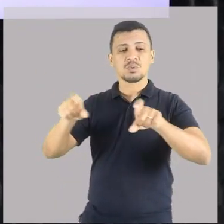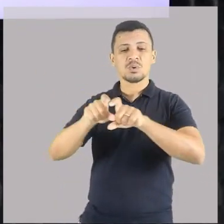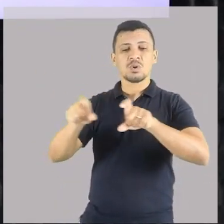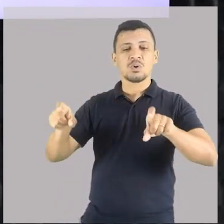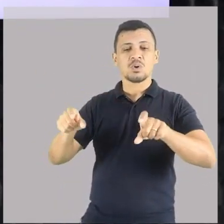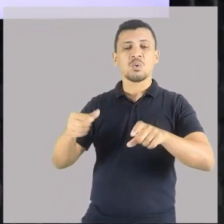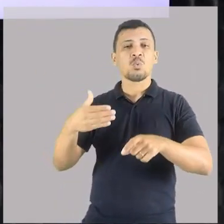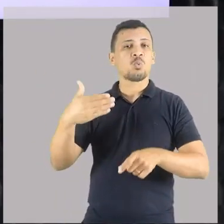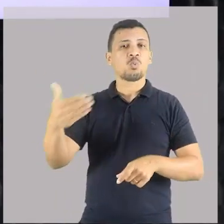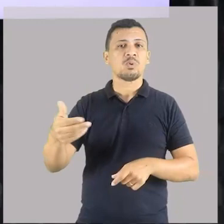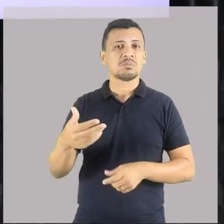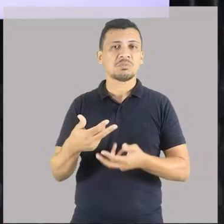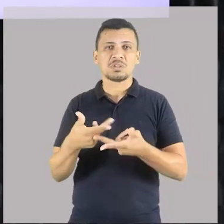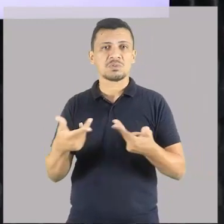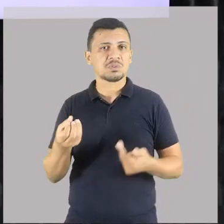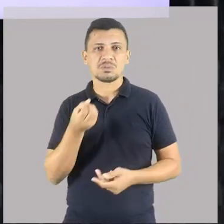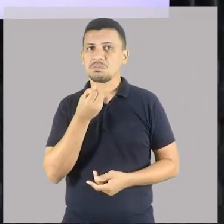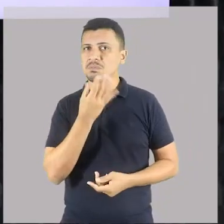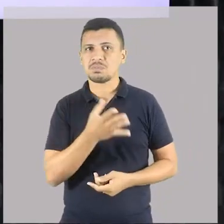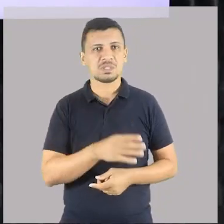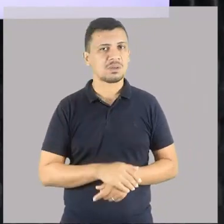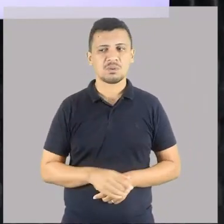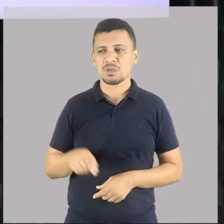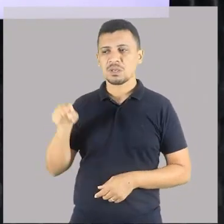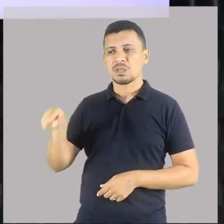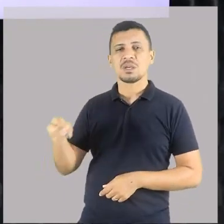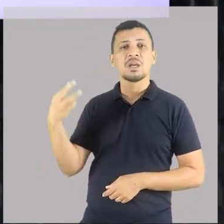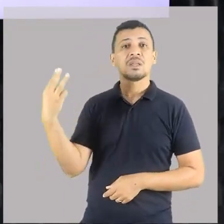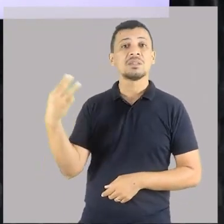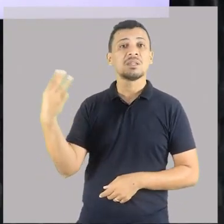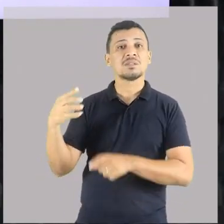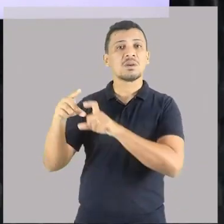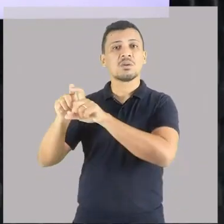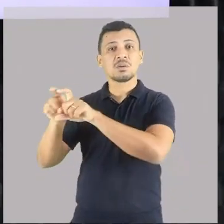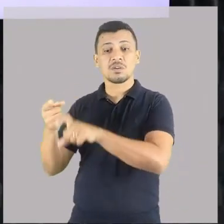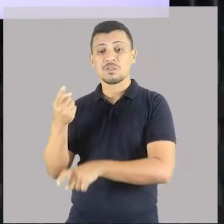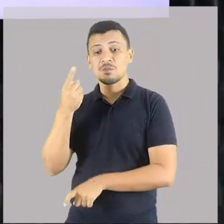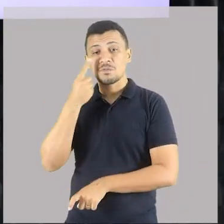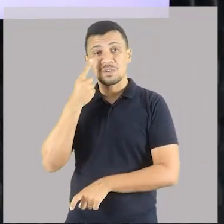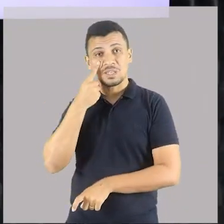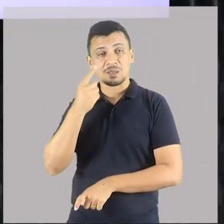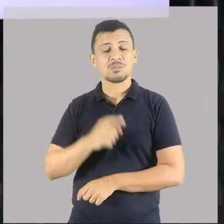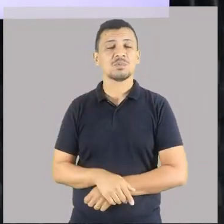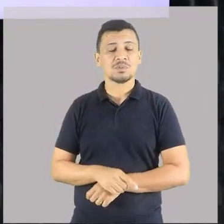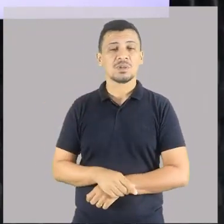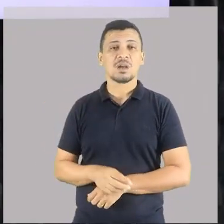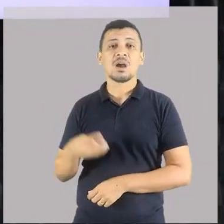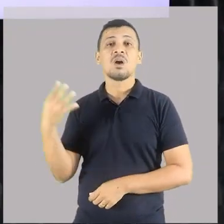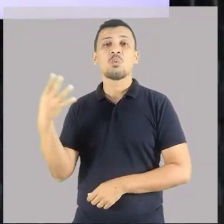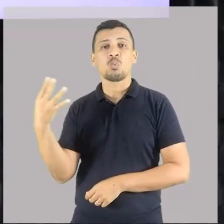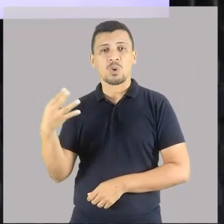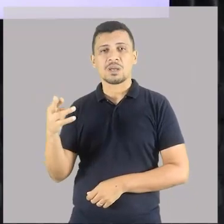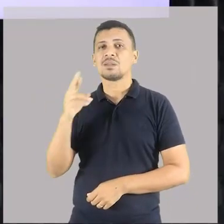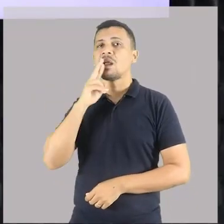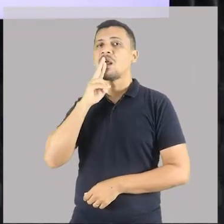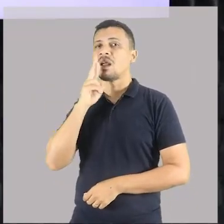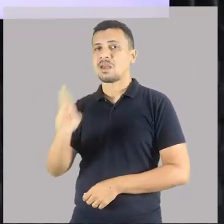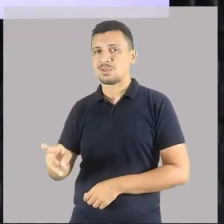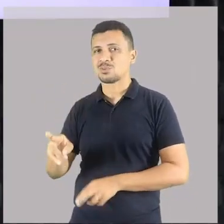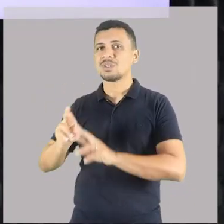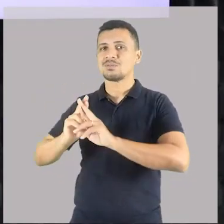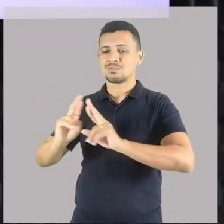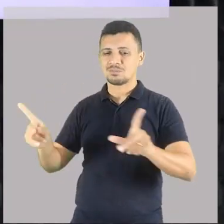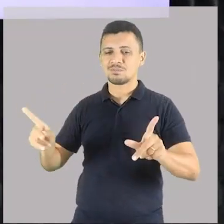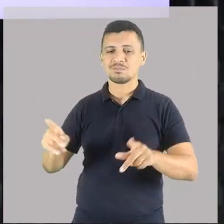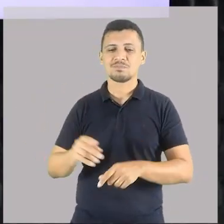saem bem. É a segunda. A terceira, e veremos. A quarta, que o resultado poderá ser diferente.